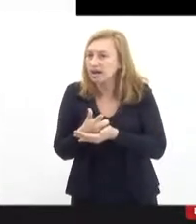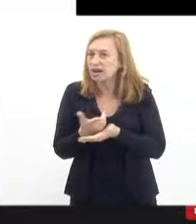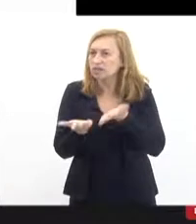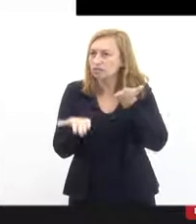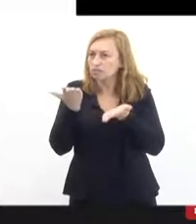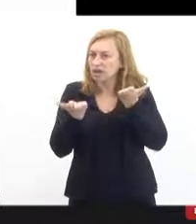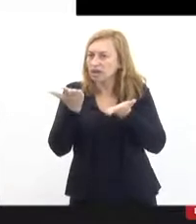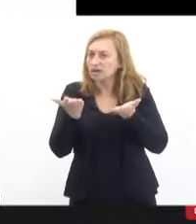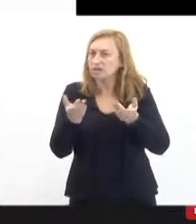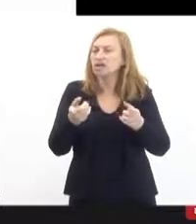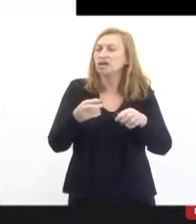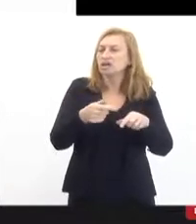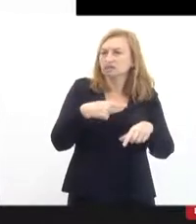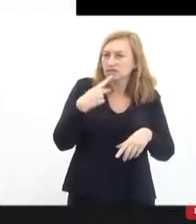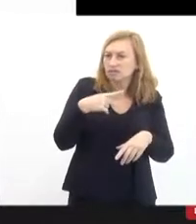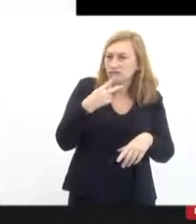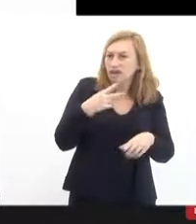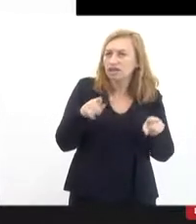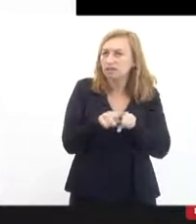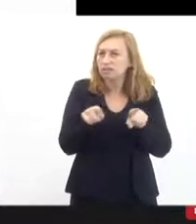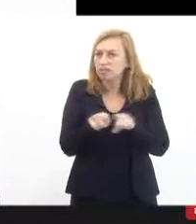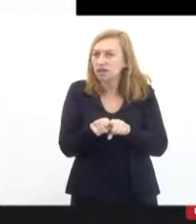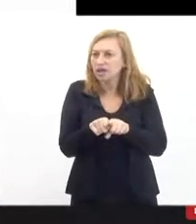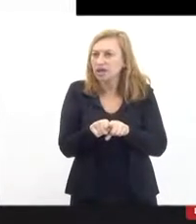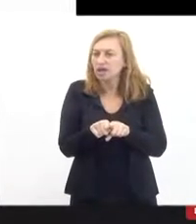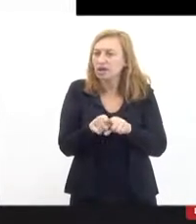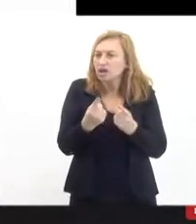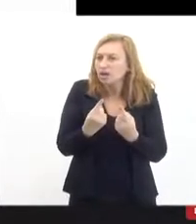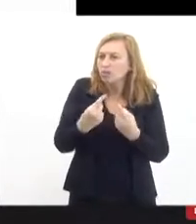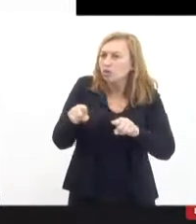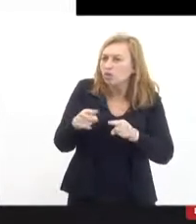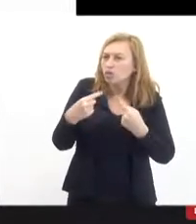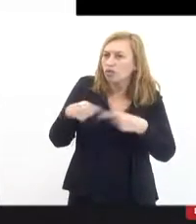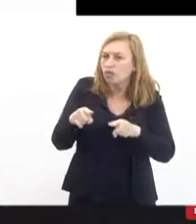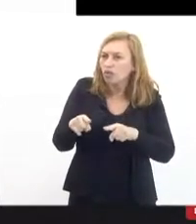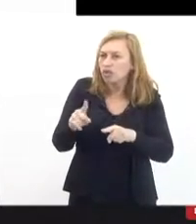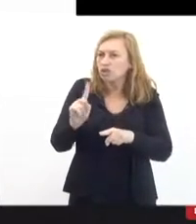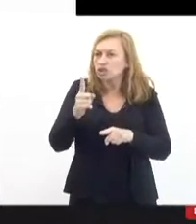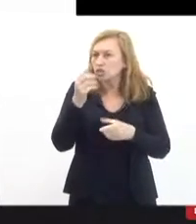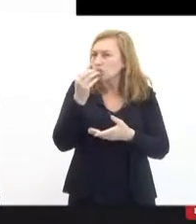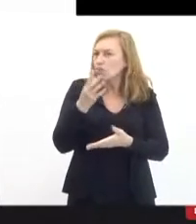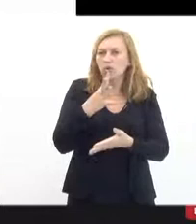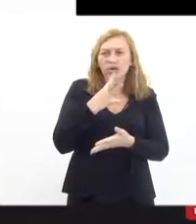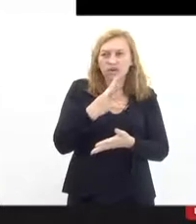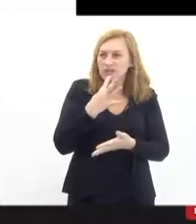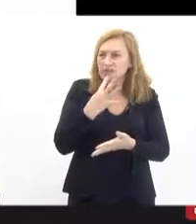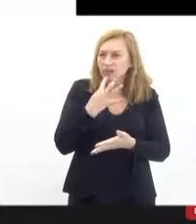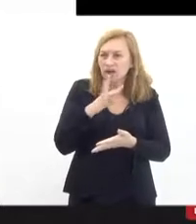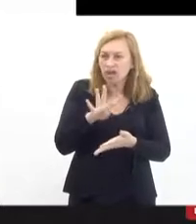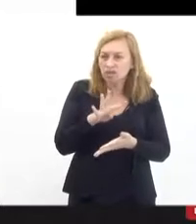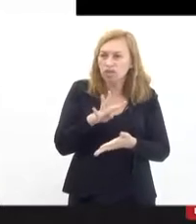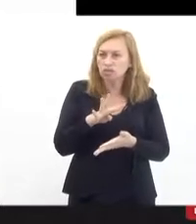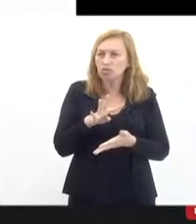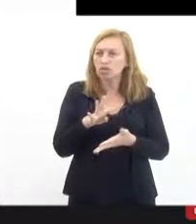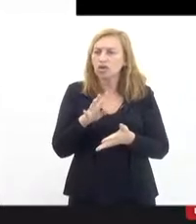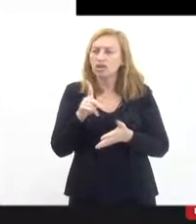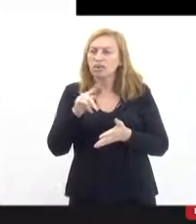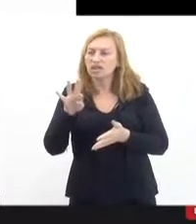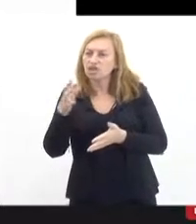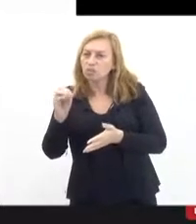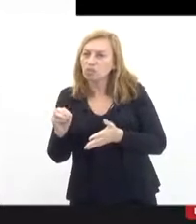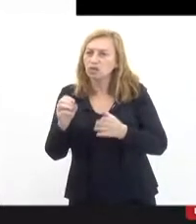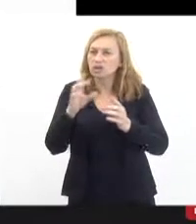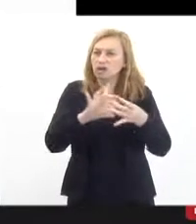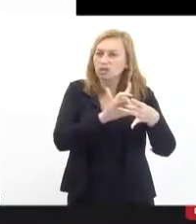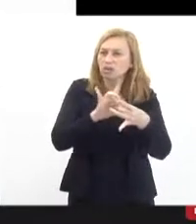quando da sua aplicação pela primeira vez, provocou um desreconhecimento, né, no balanço patrimonial da União de um valor